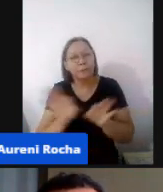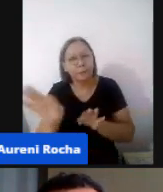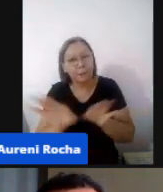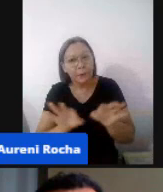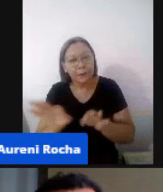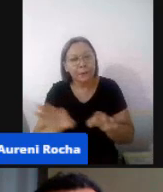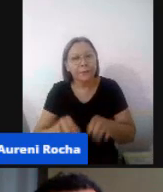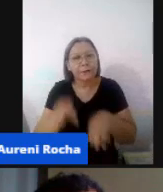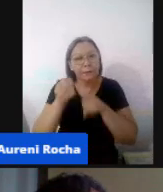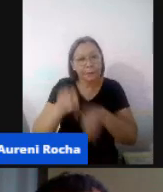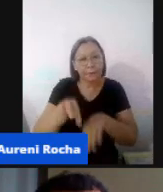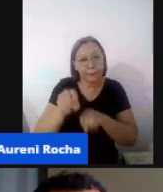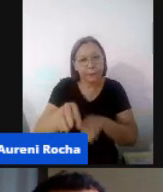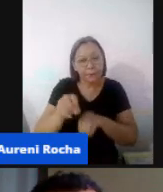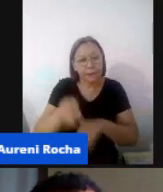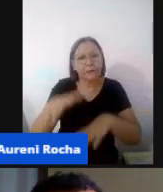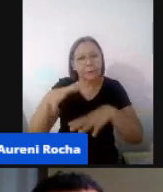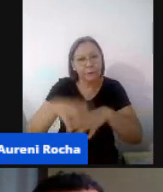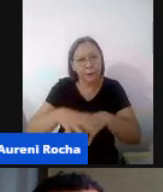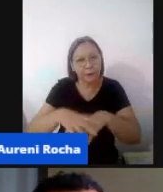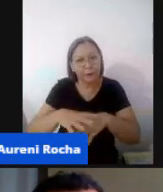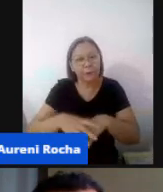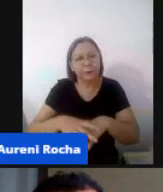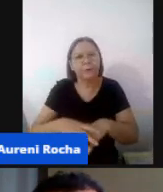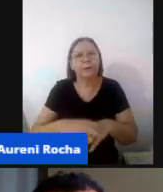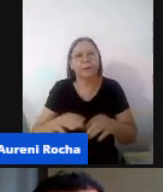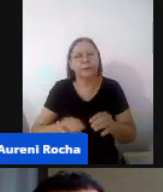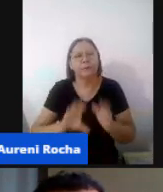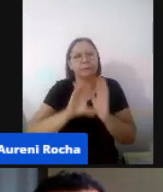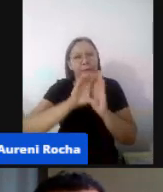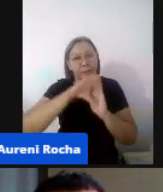de referencial curricular circunstancial.